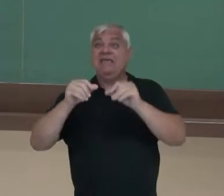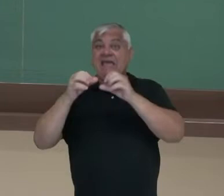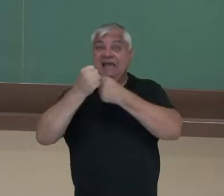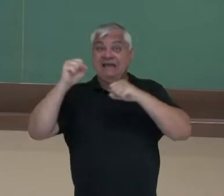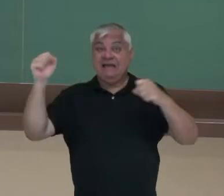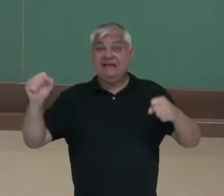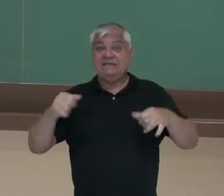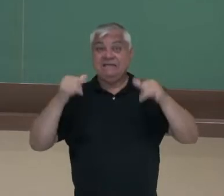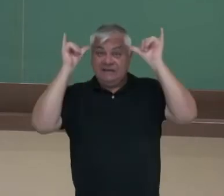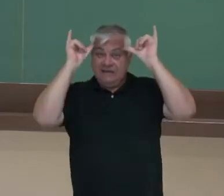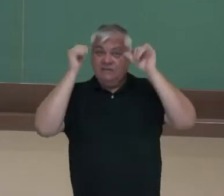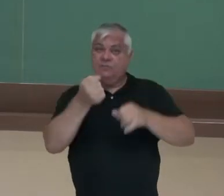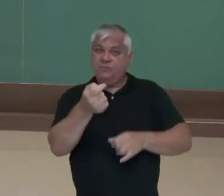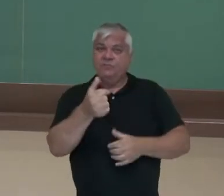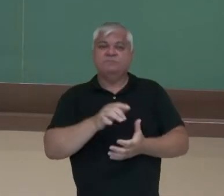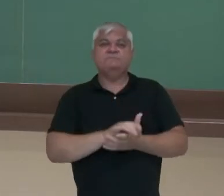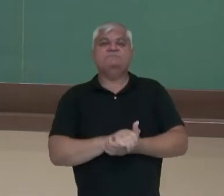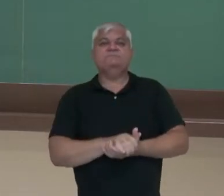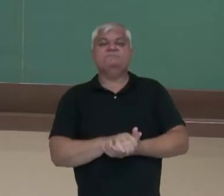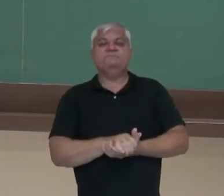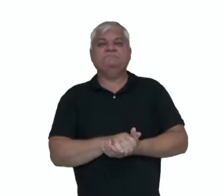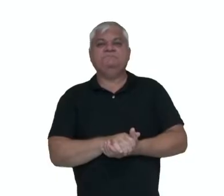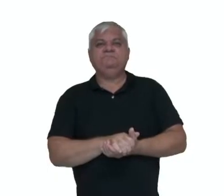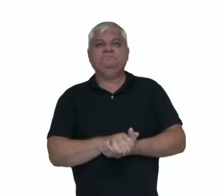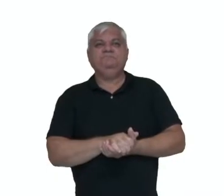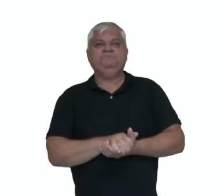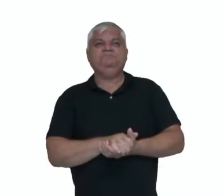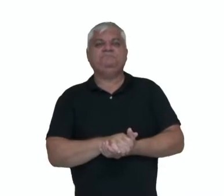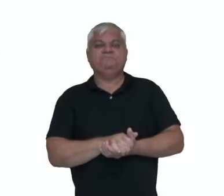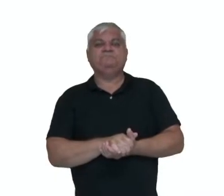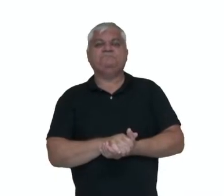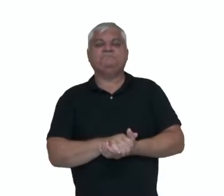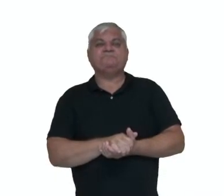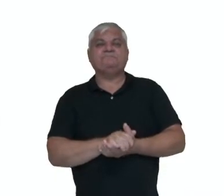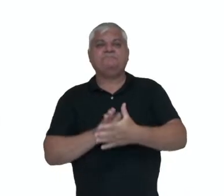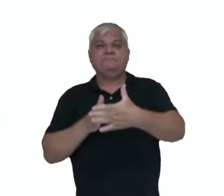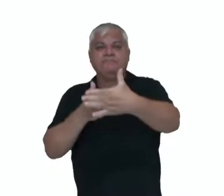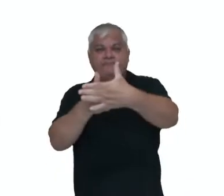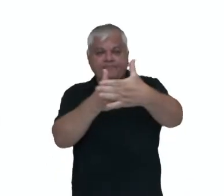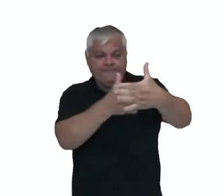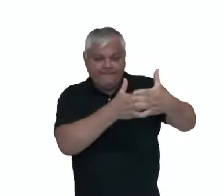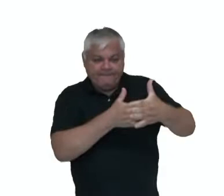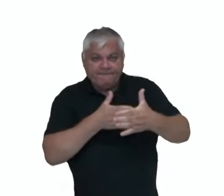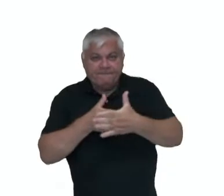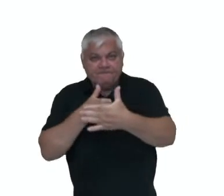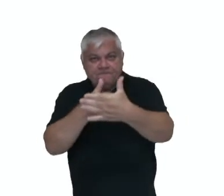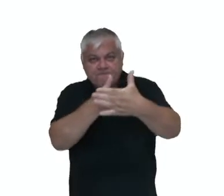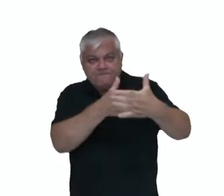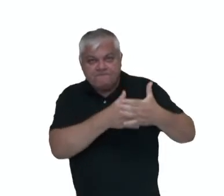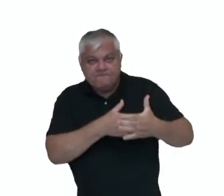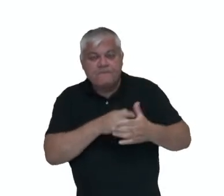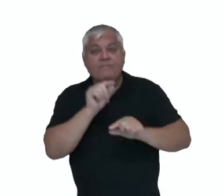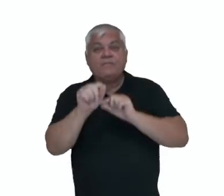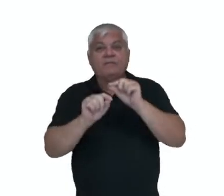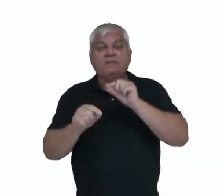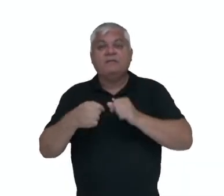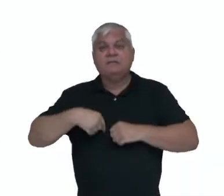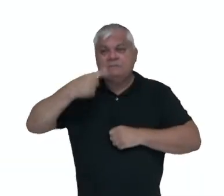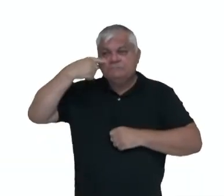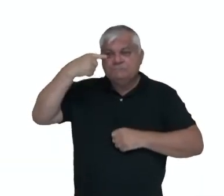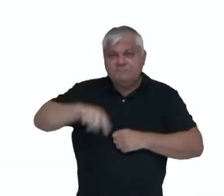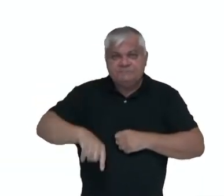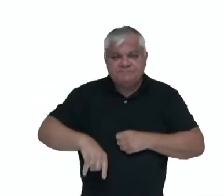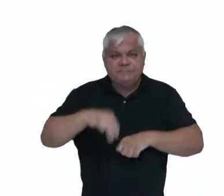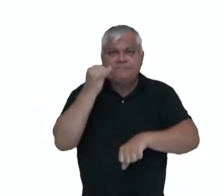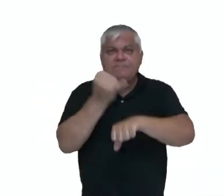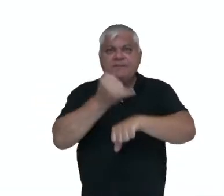gados, certo? Aumento das fronteiras além do Tratado de Tordesilhas, descoberta de metais